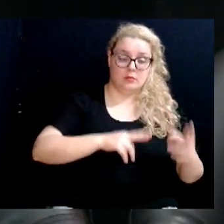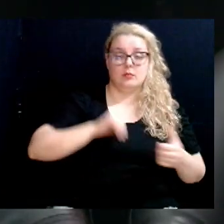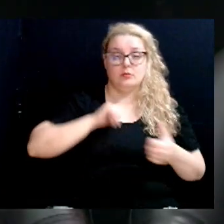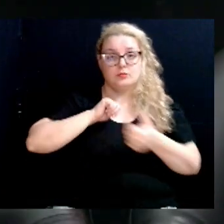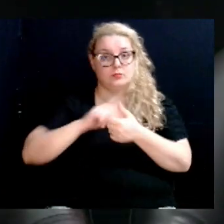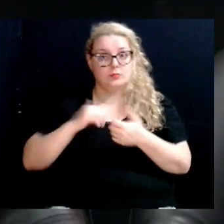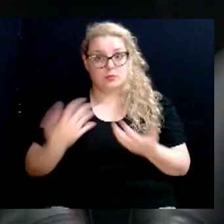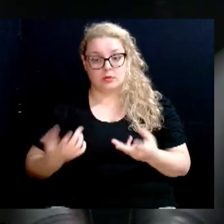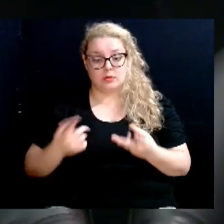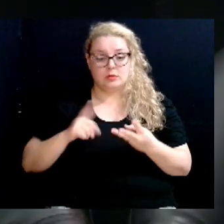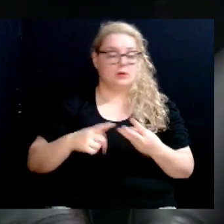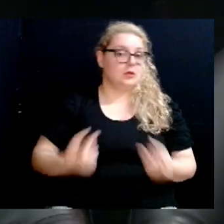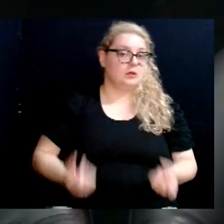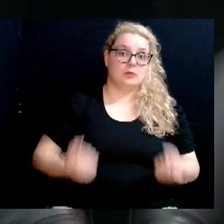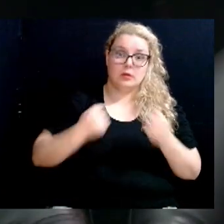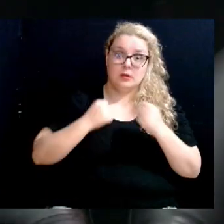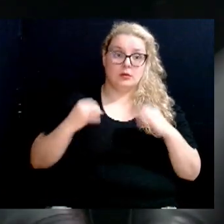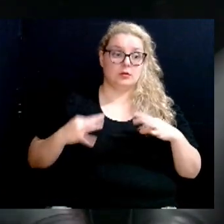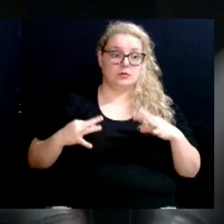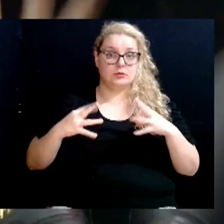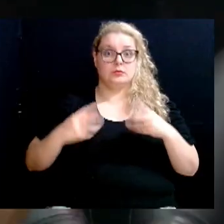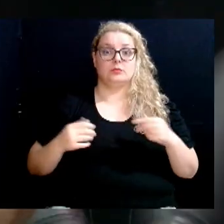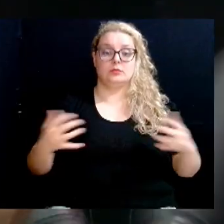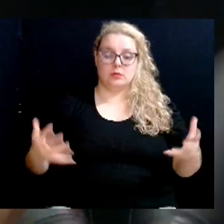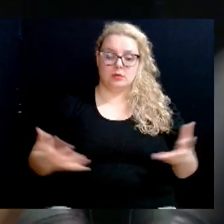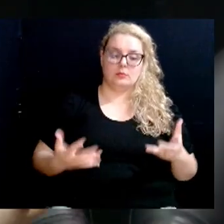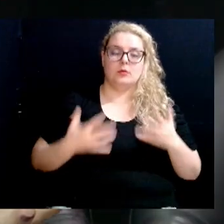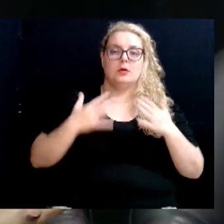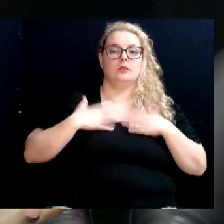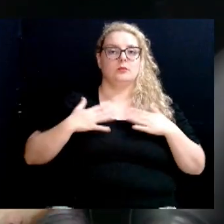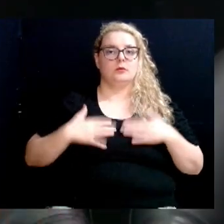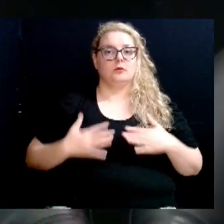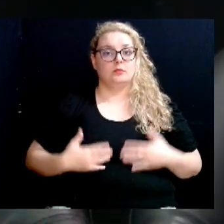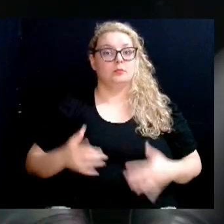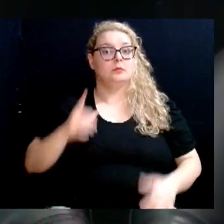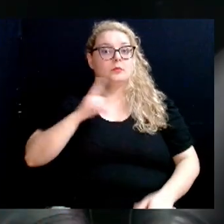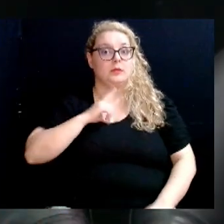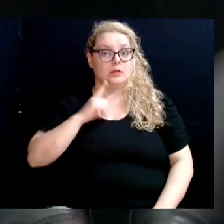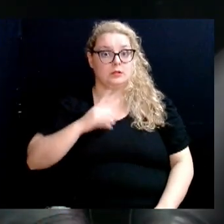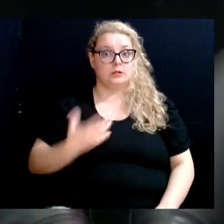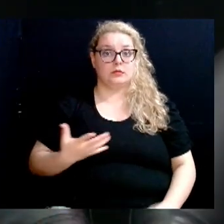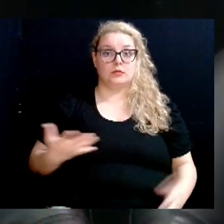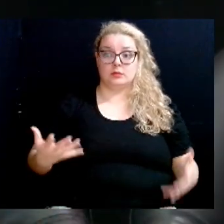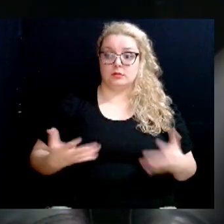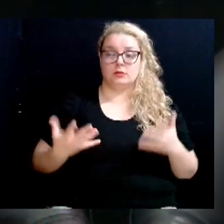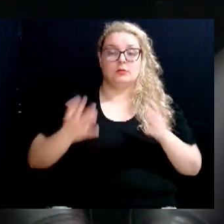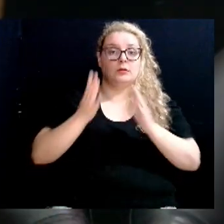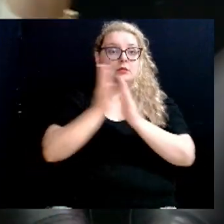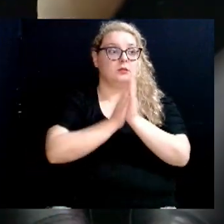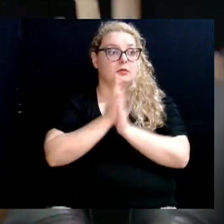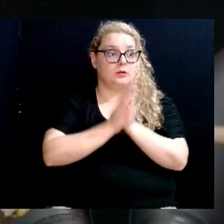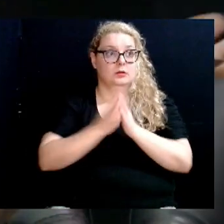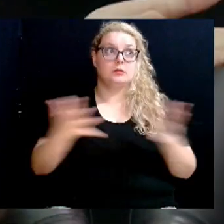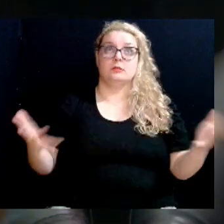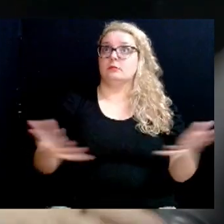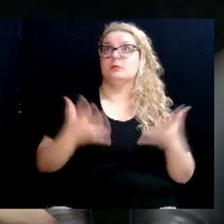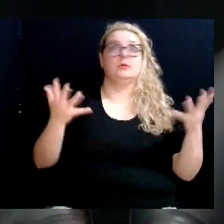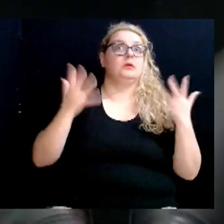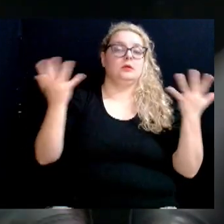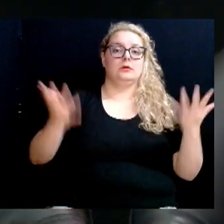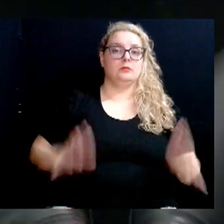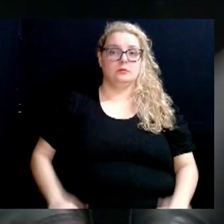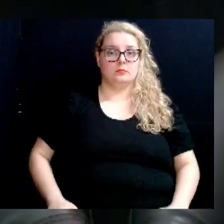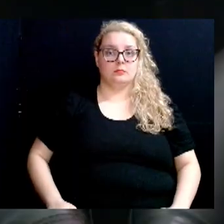atividade física, tudo isso vai nutrir esse corpo para que você tenha disposição. Só que, dando uma dica,